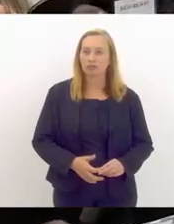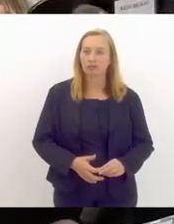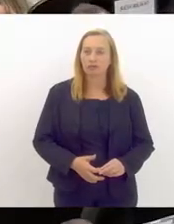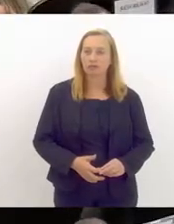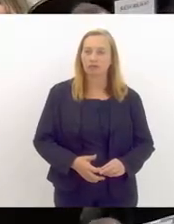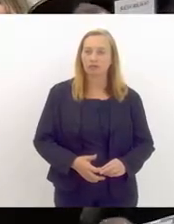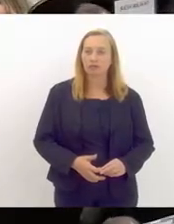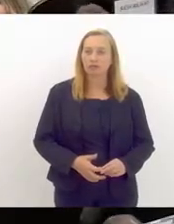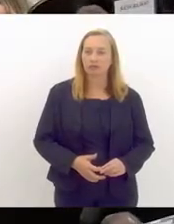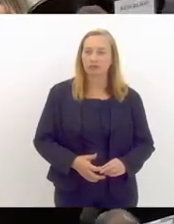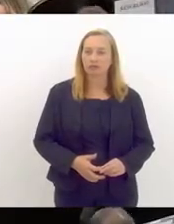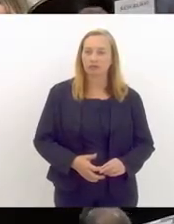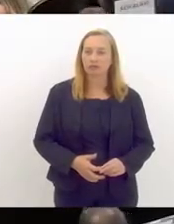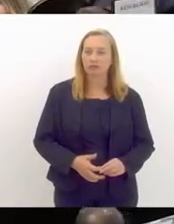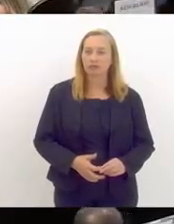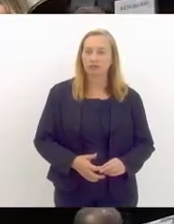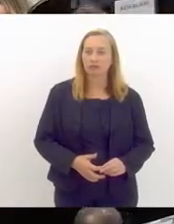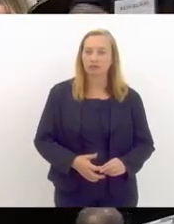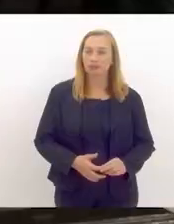Jari.